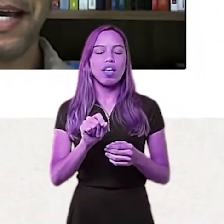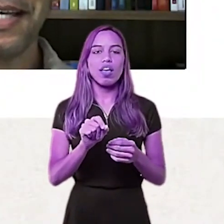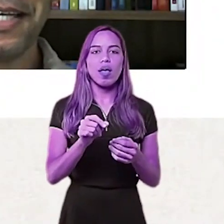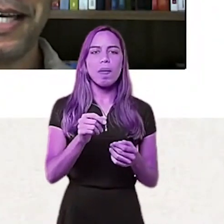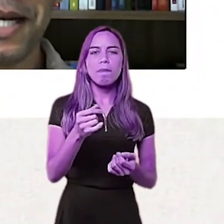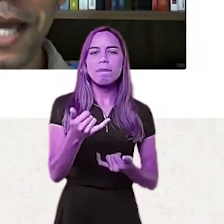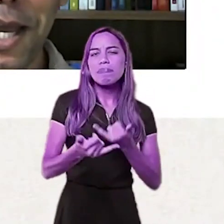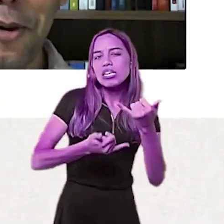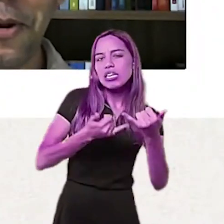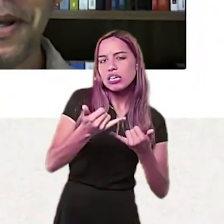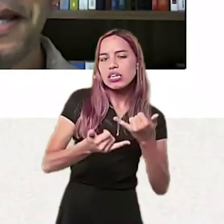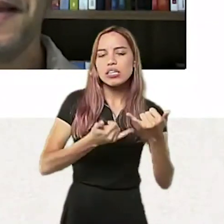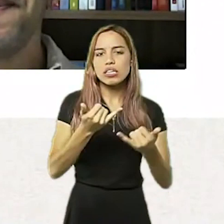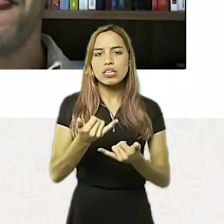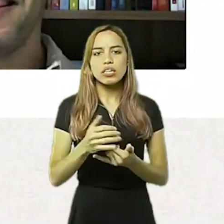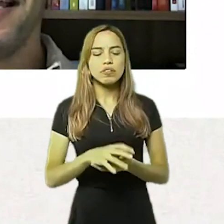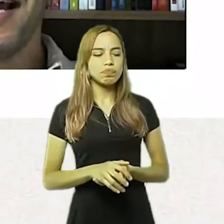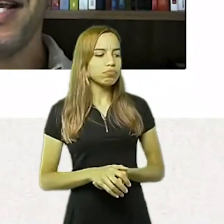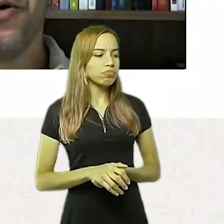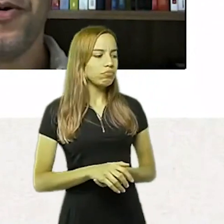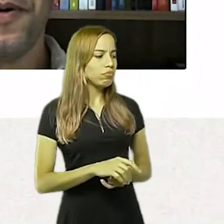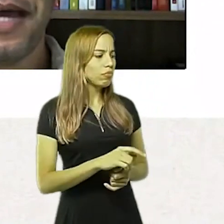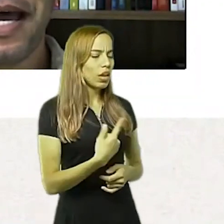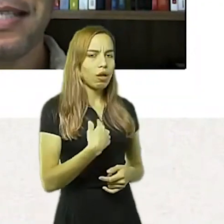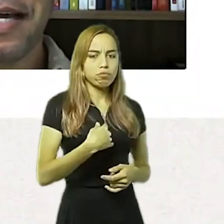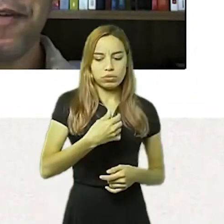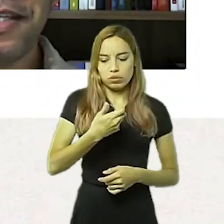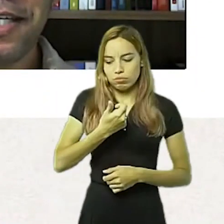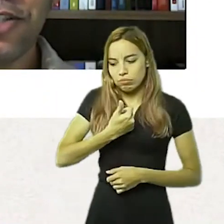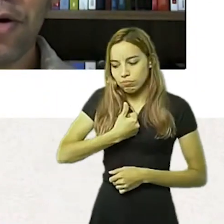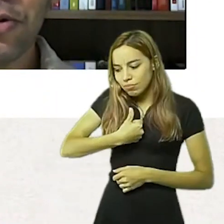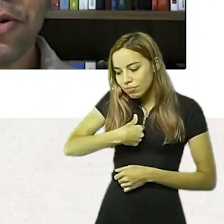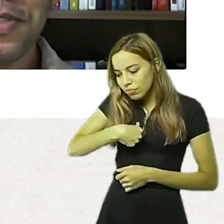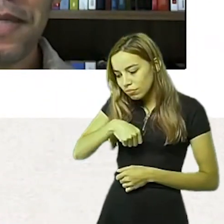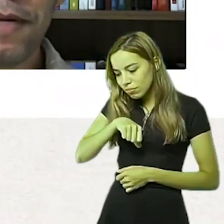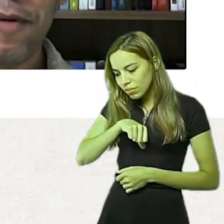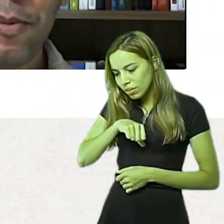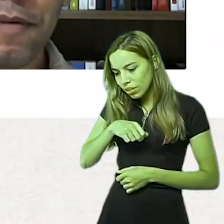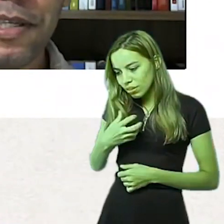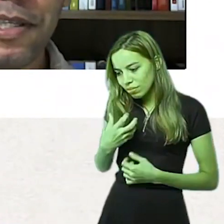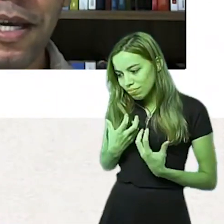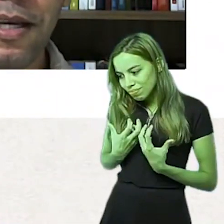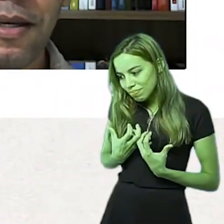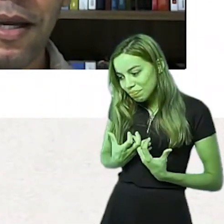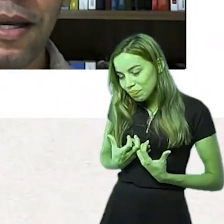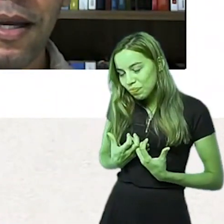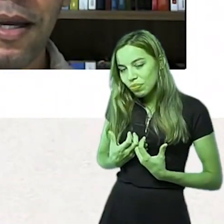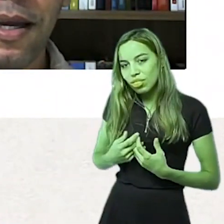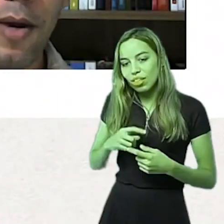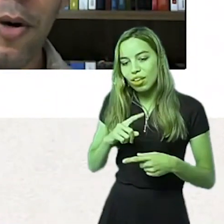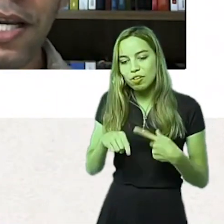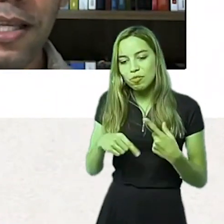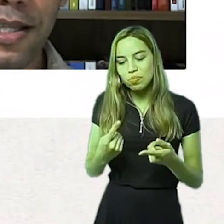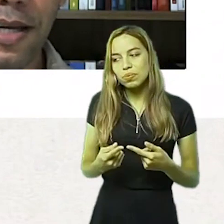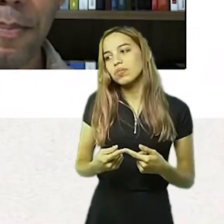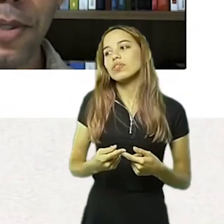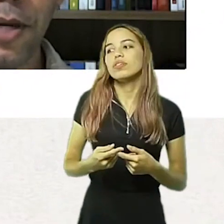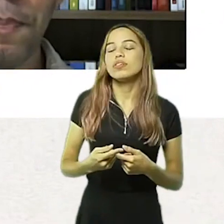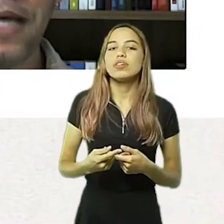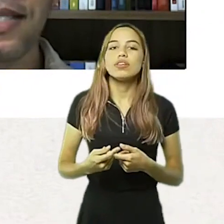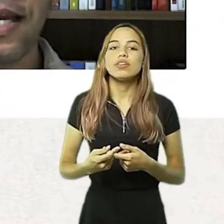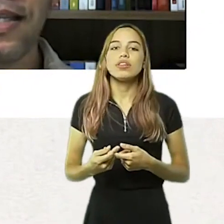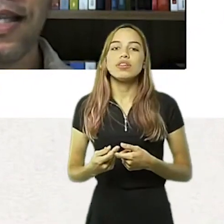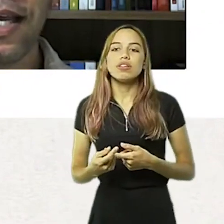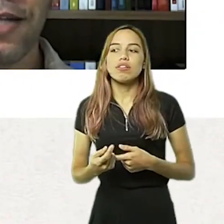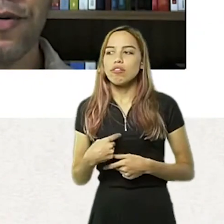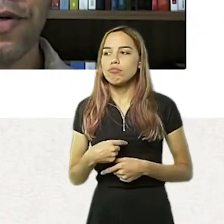encontrou, né, e leu. E aí essa vida de autor sempre foi uma vida recolhida,